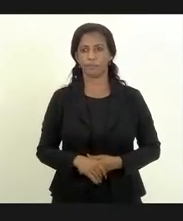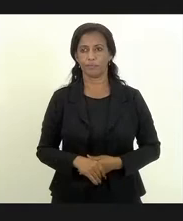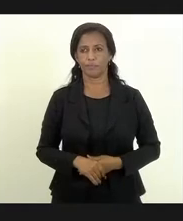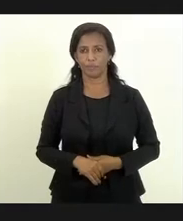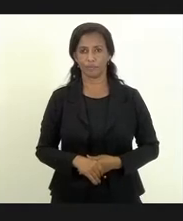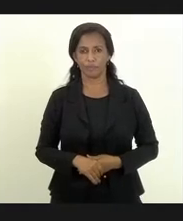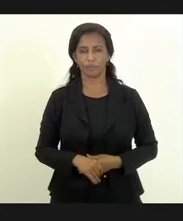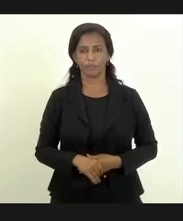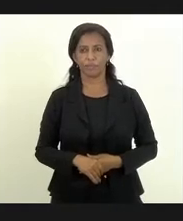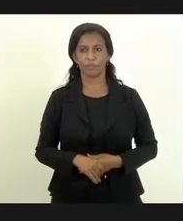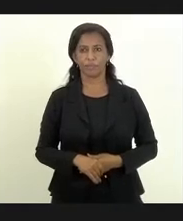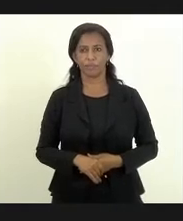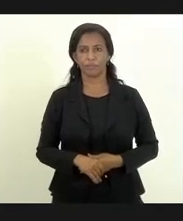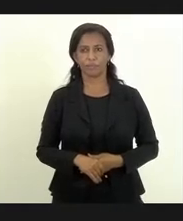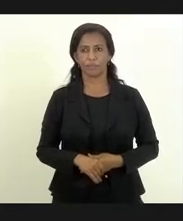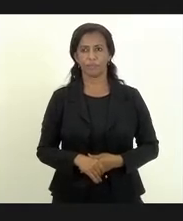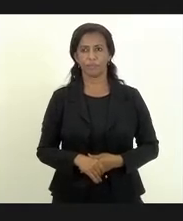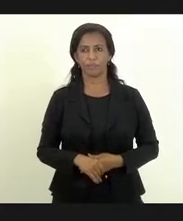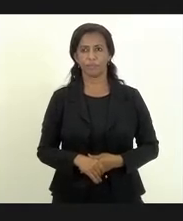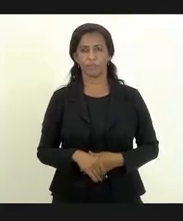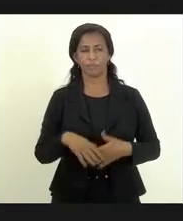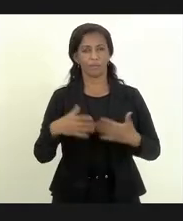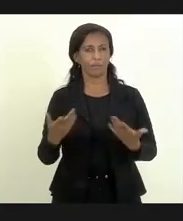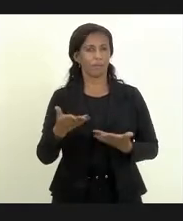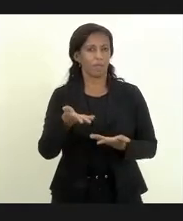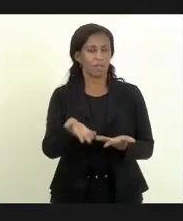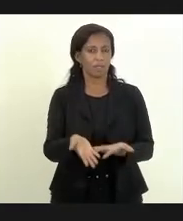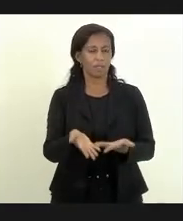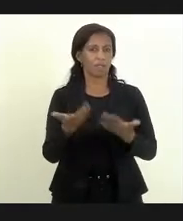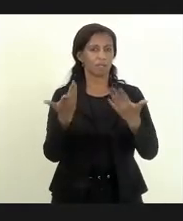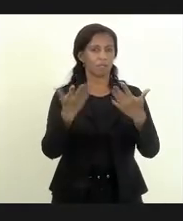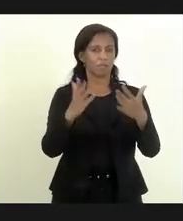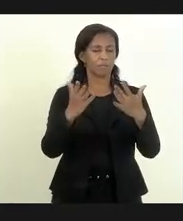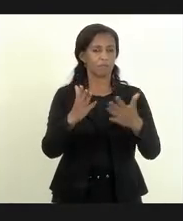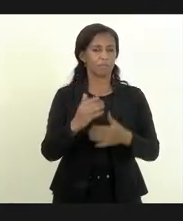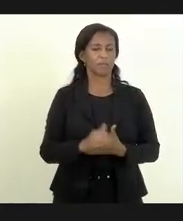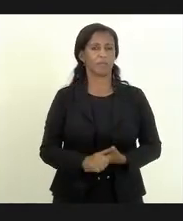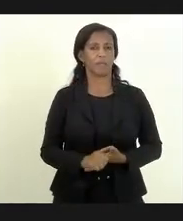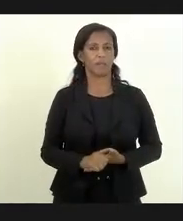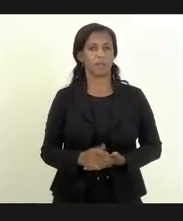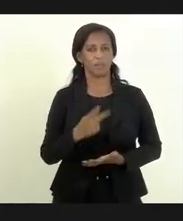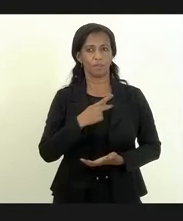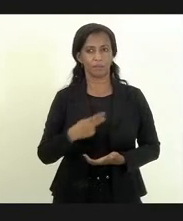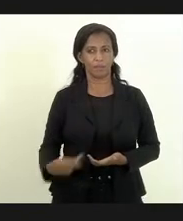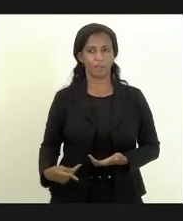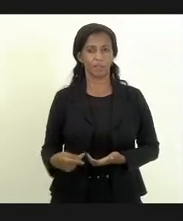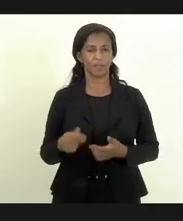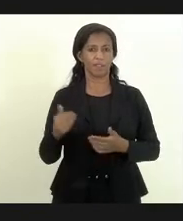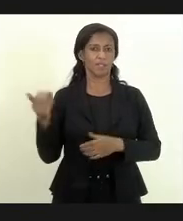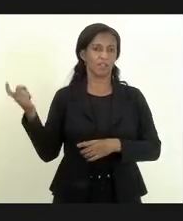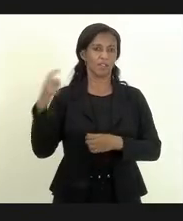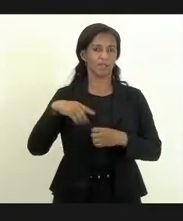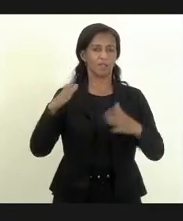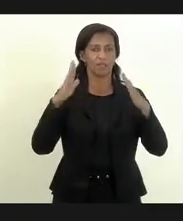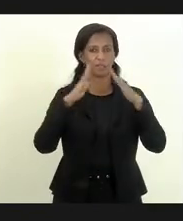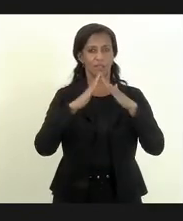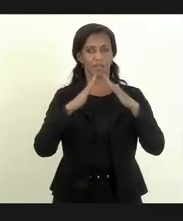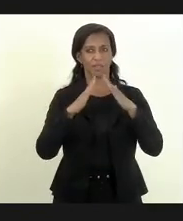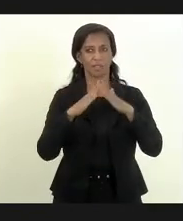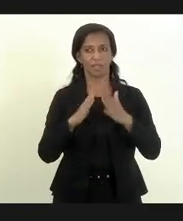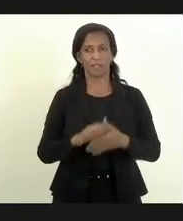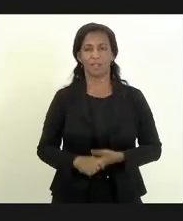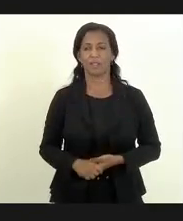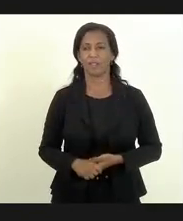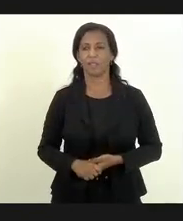É isso, né? Parabéns, Renata, parabéns ao presidente. Que falta nessa casa temas que